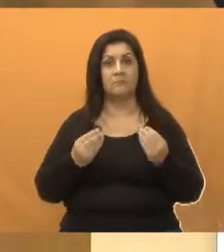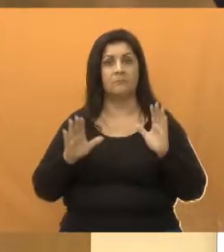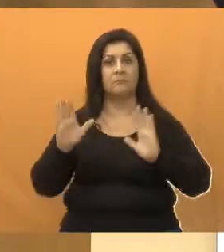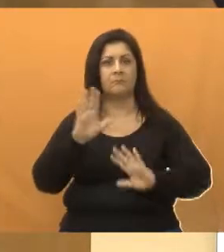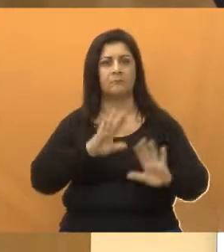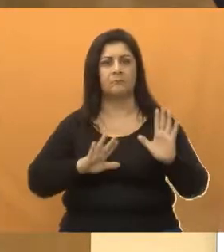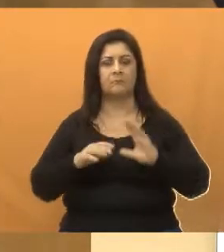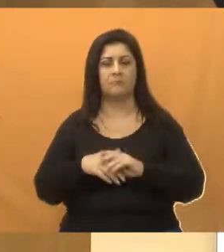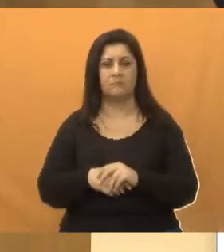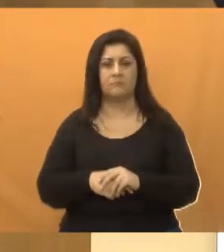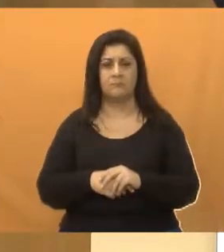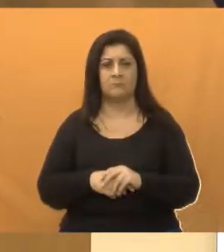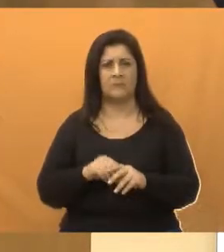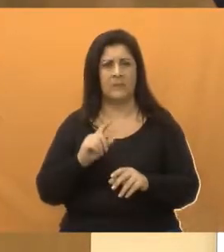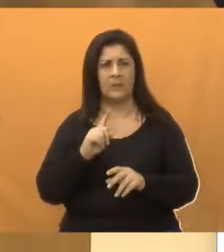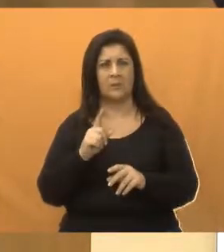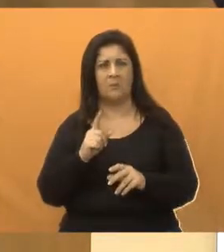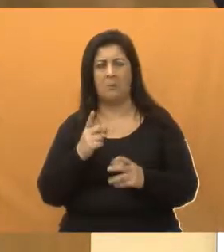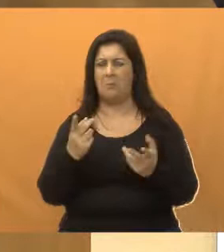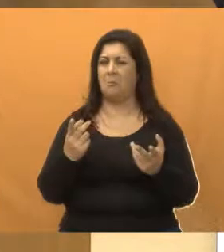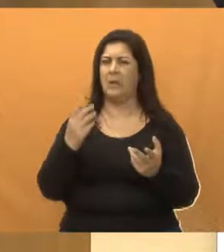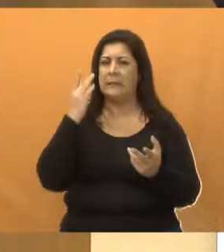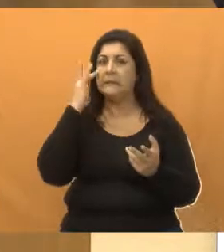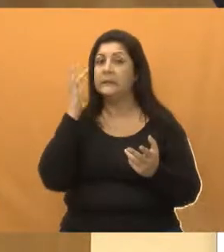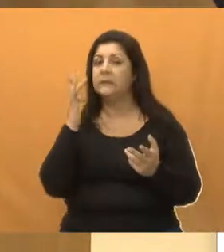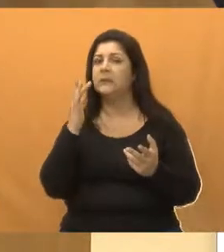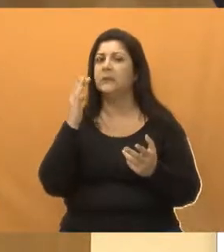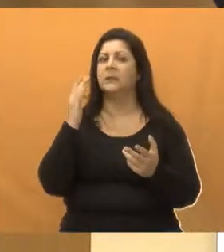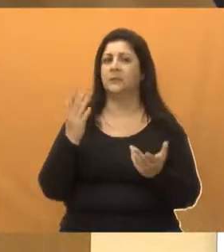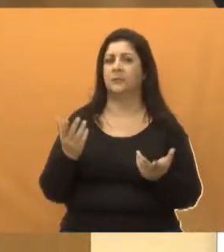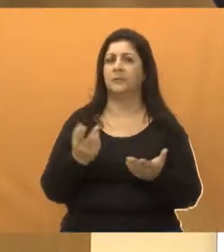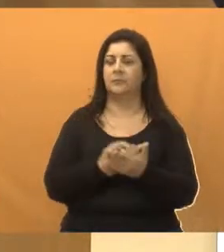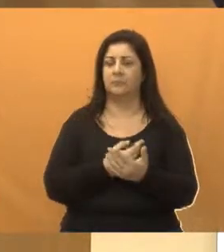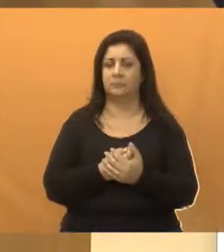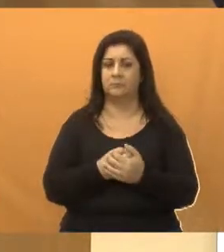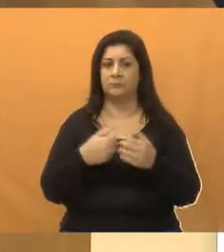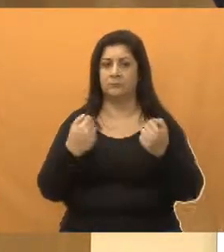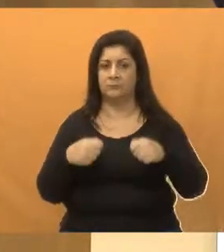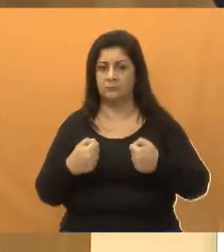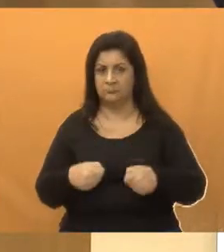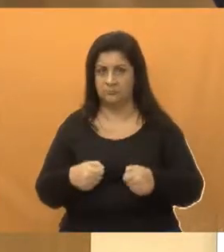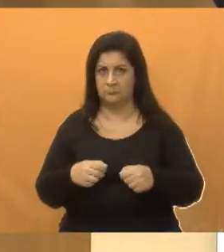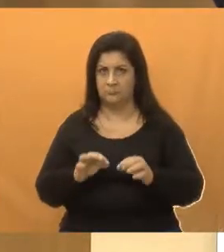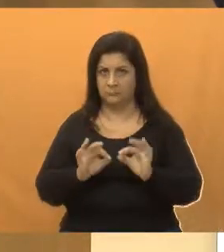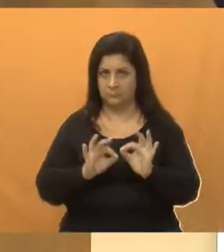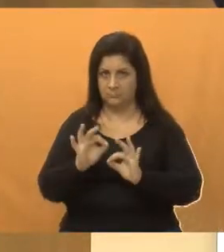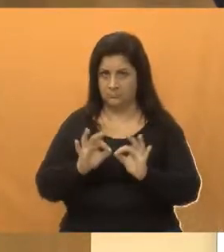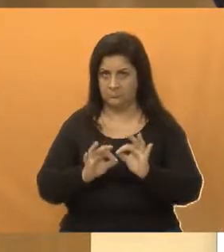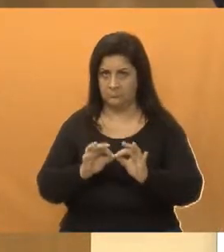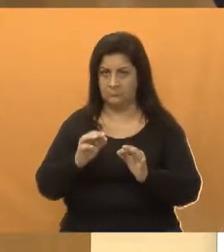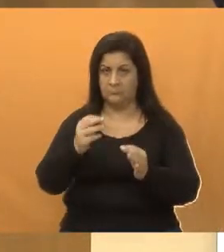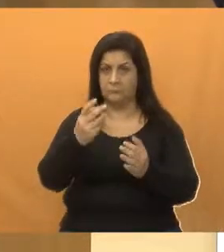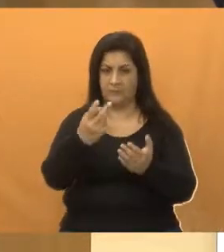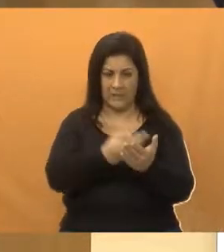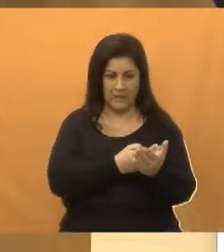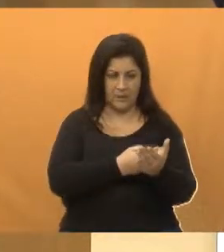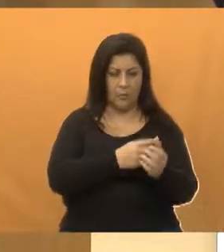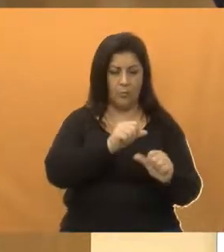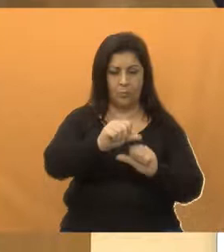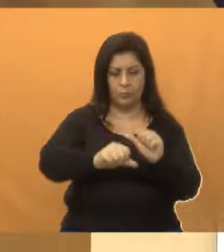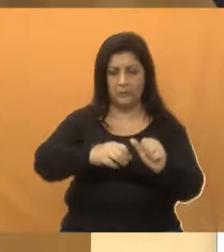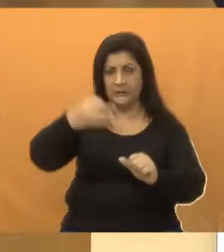uma impressão equivocada. Nós devemos corrigir os erros com acertos e não com outros erros.